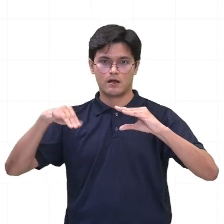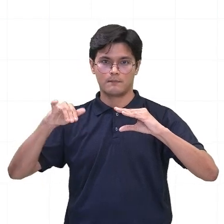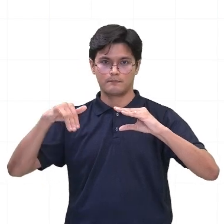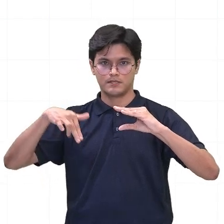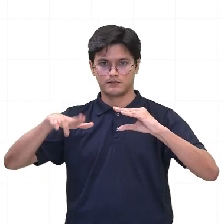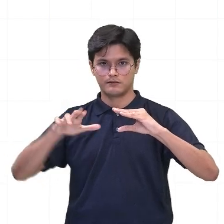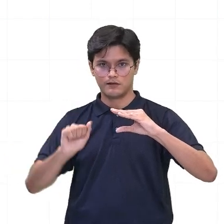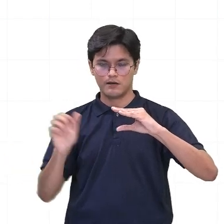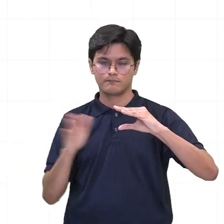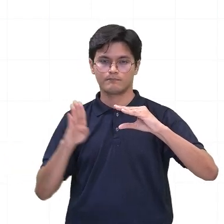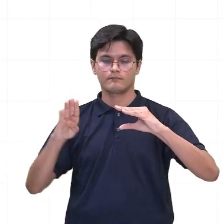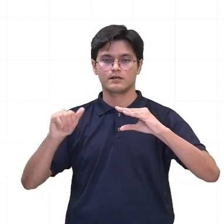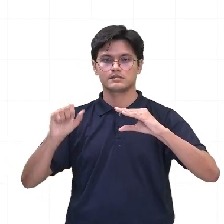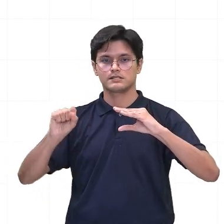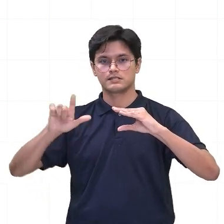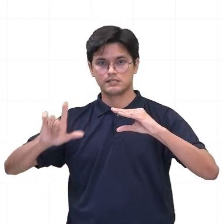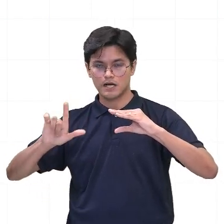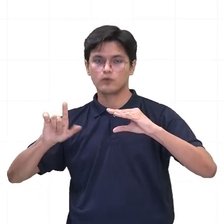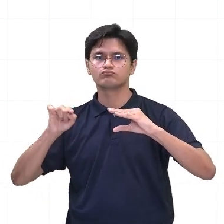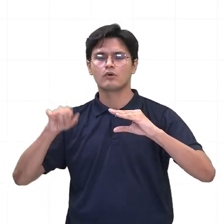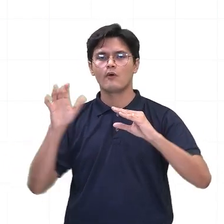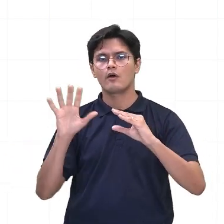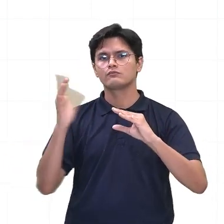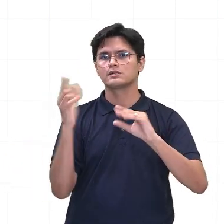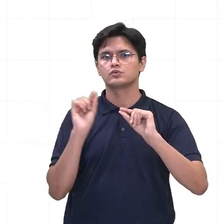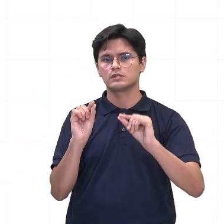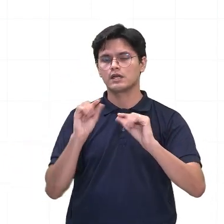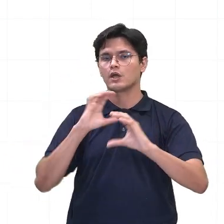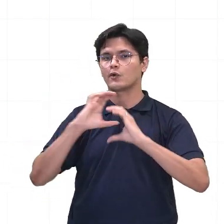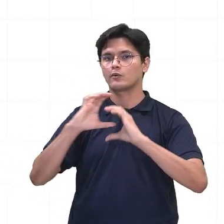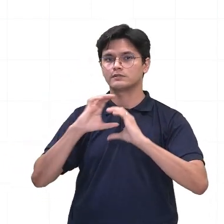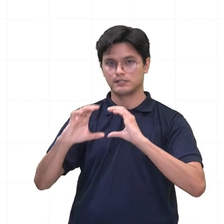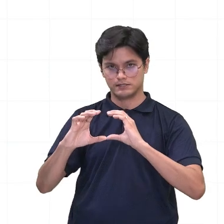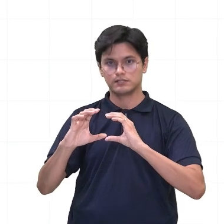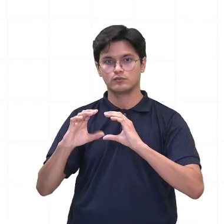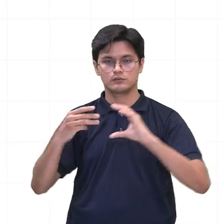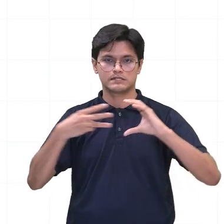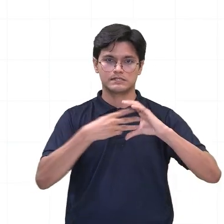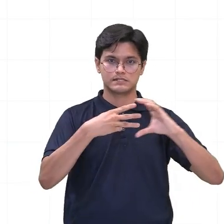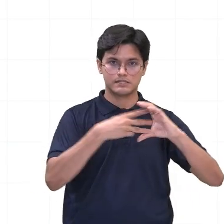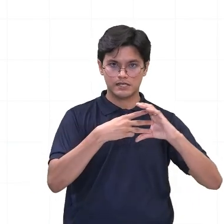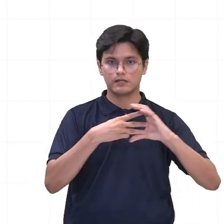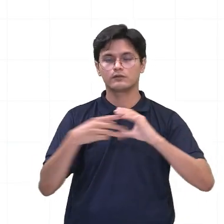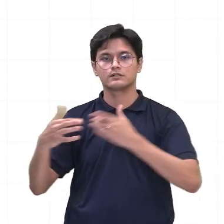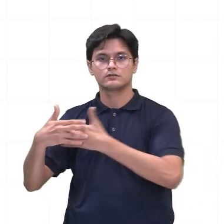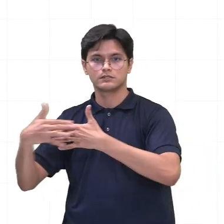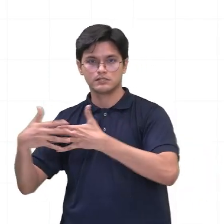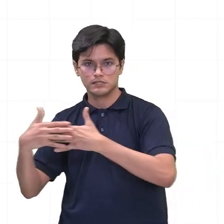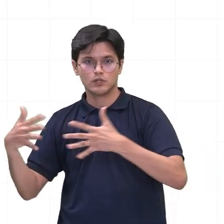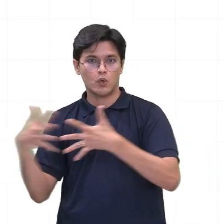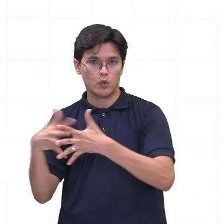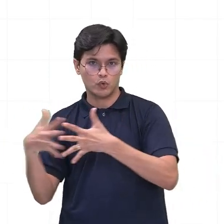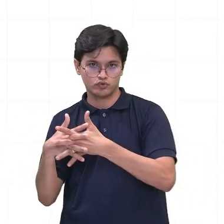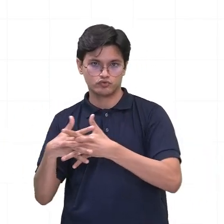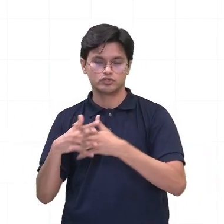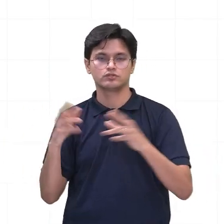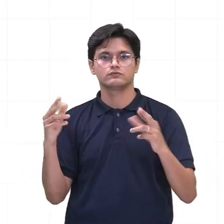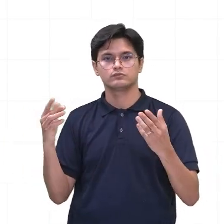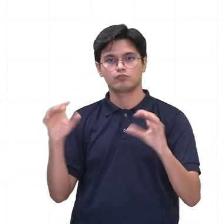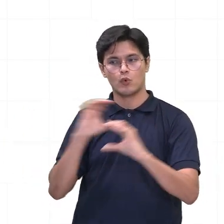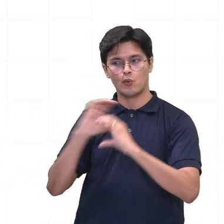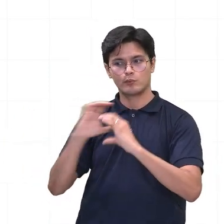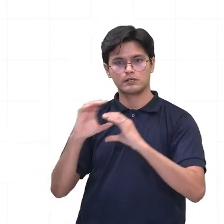fazer essa comunicação da célula do tecido epitelial com o tecido conjuntivo. Vimos aí ó, o